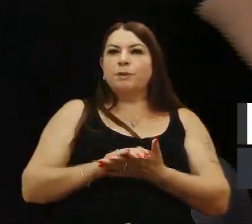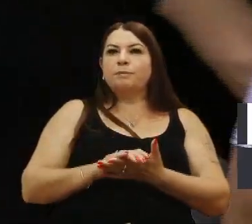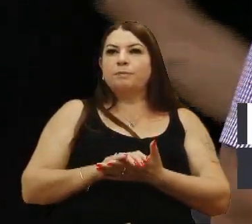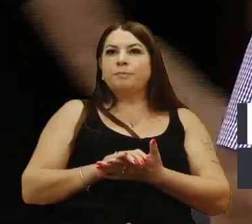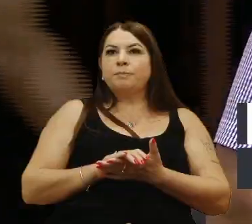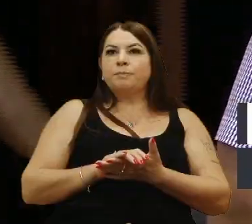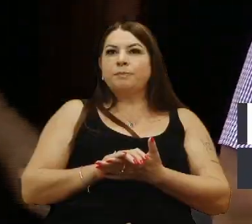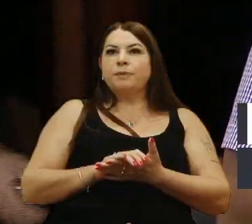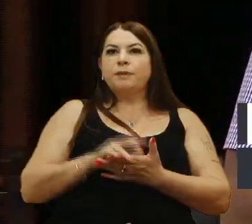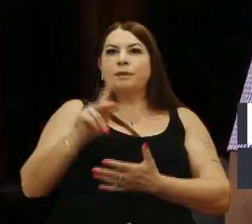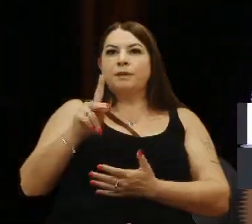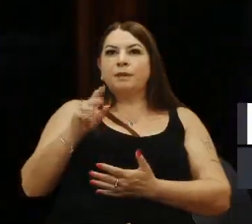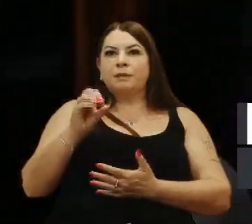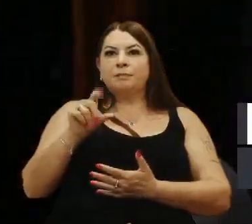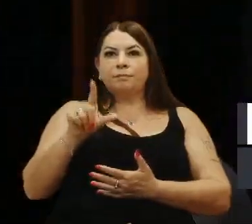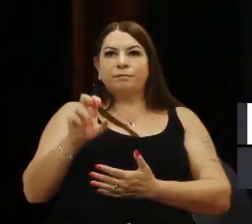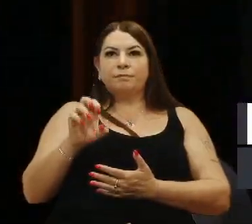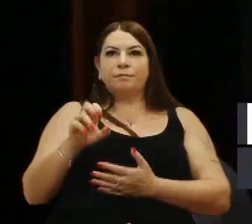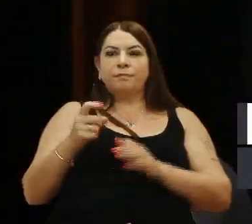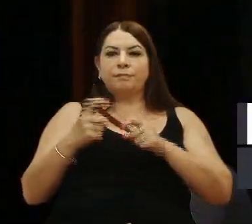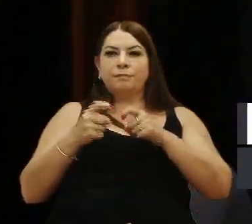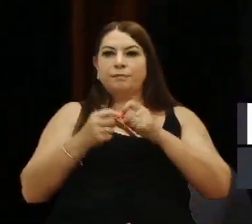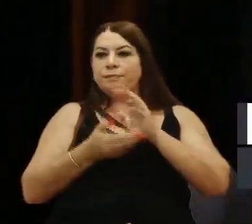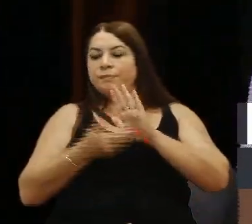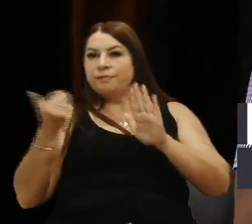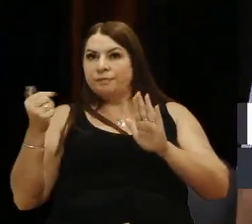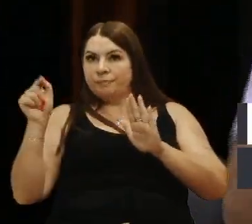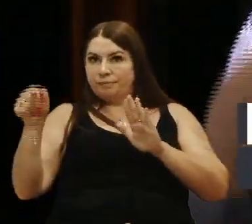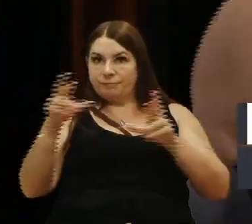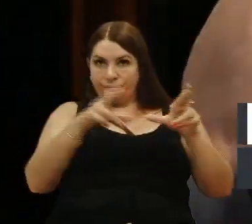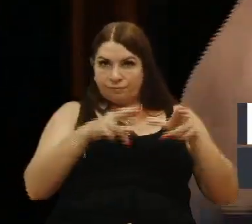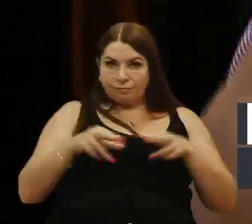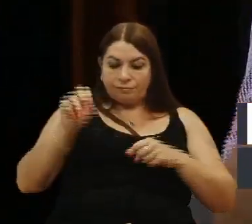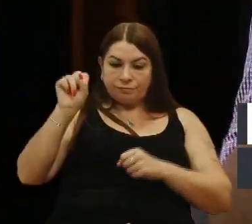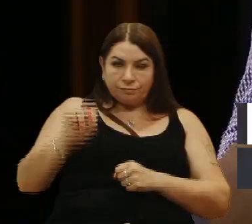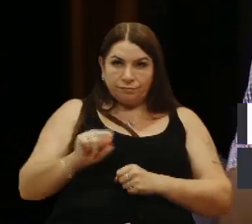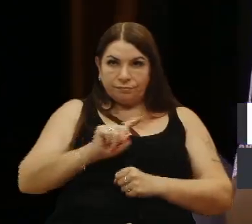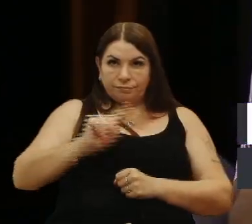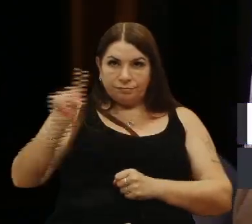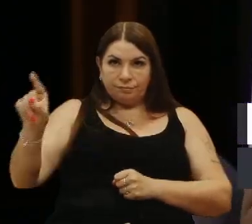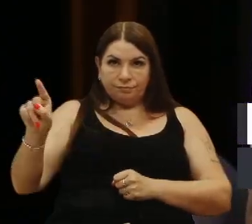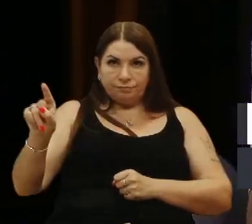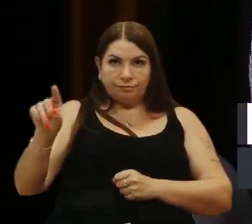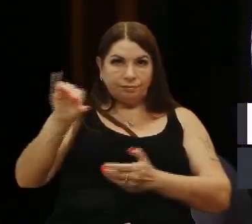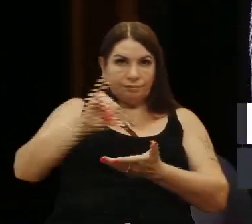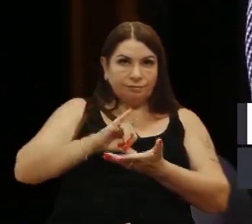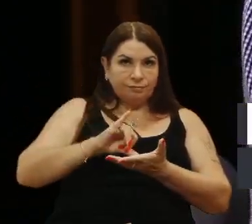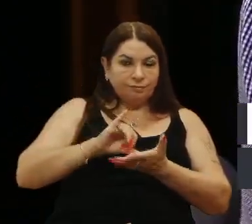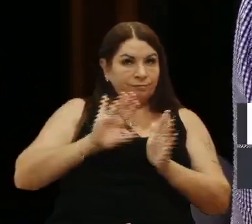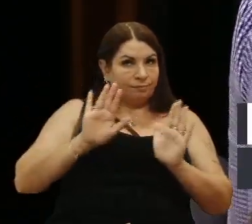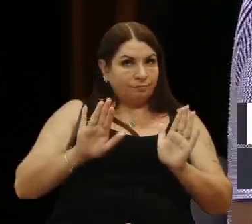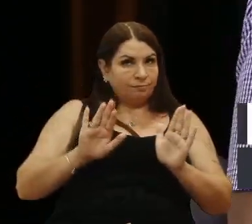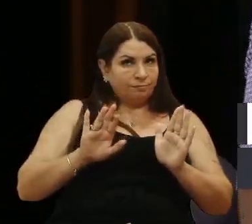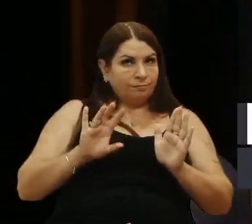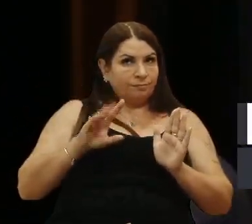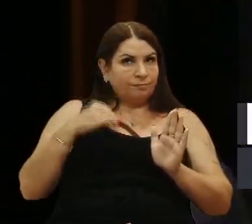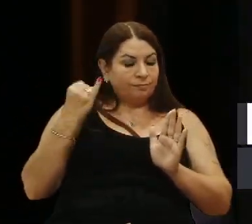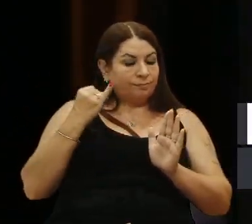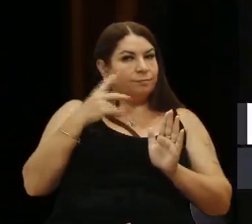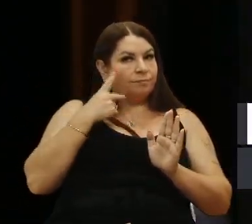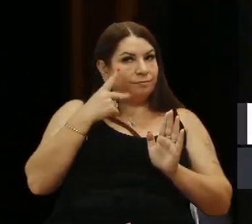uma policlínica e tirou a policlínica da região sul e vai colocar aqui na região central. Então, é só